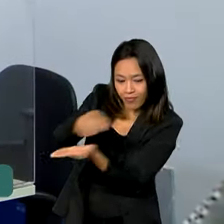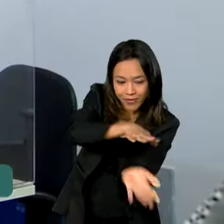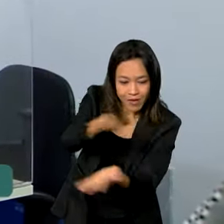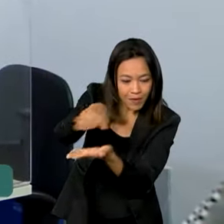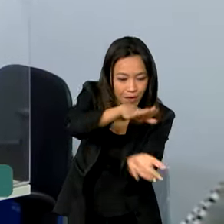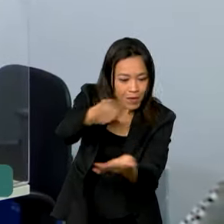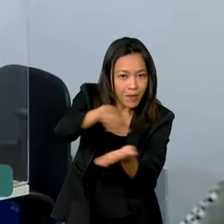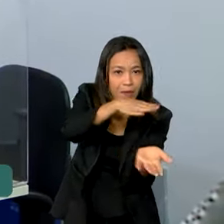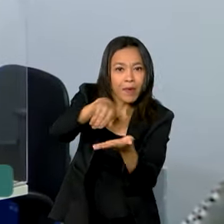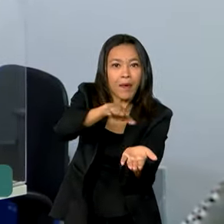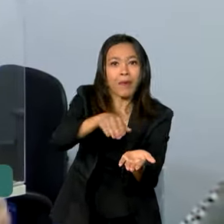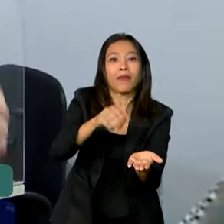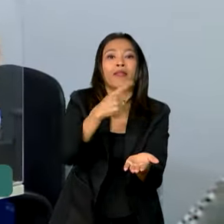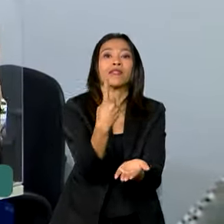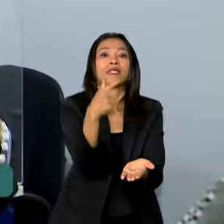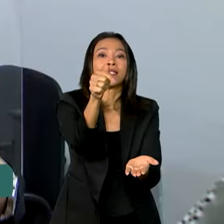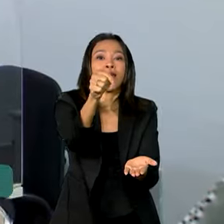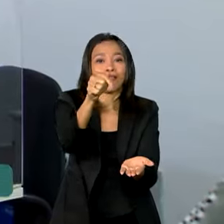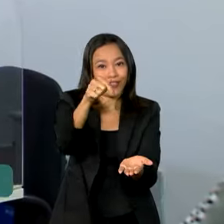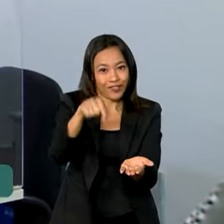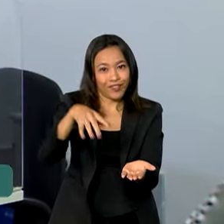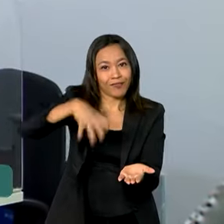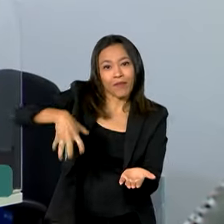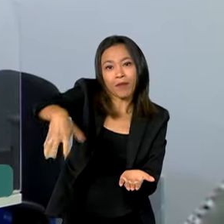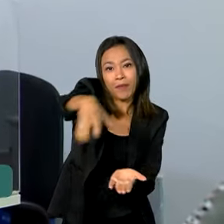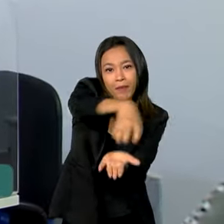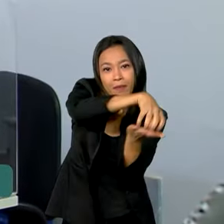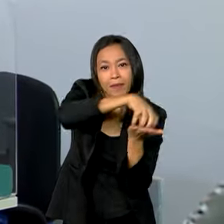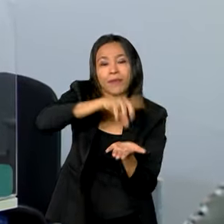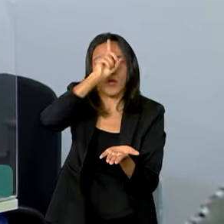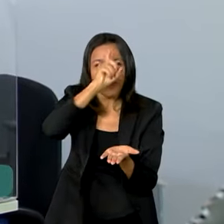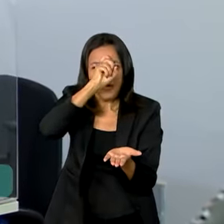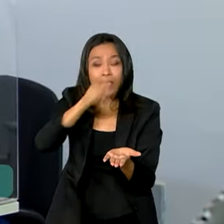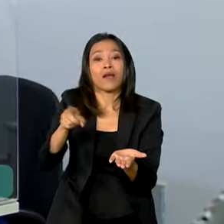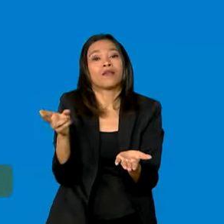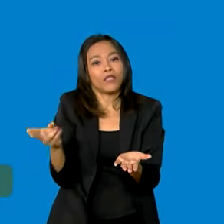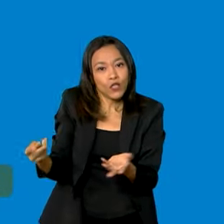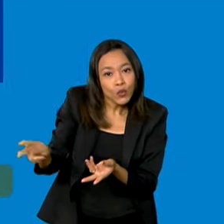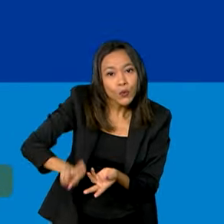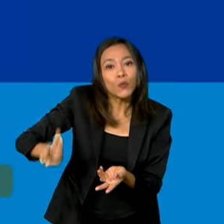as nossas 17 unidades, fazendo a transfusão de imediato em casos